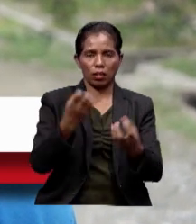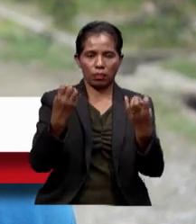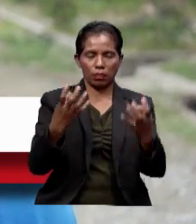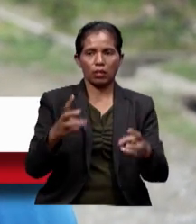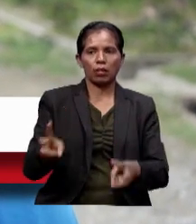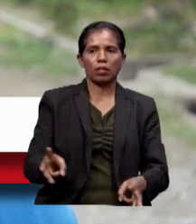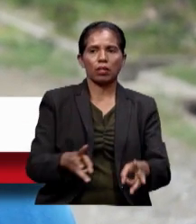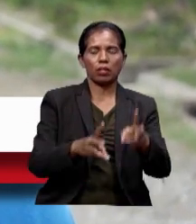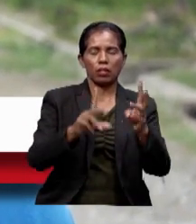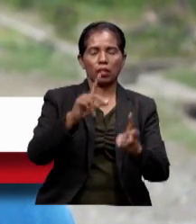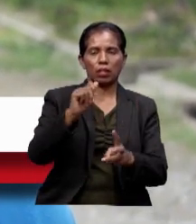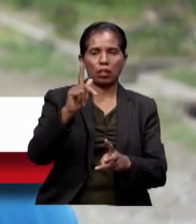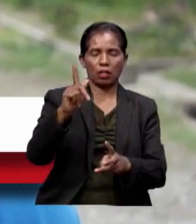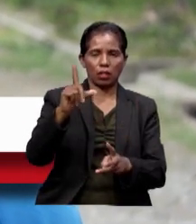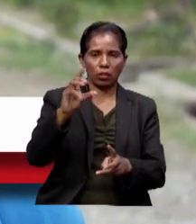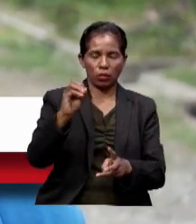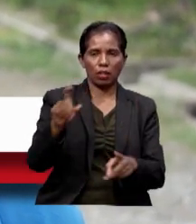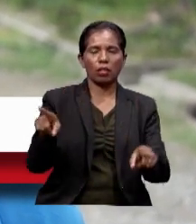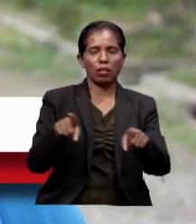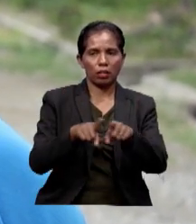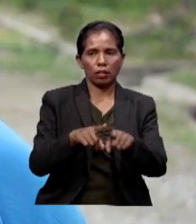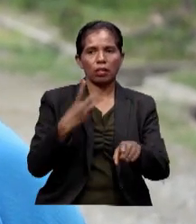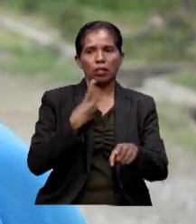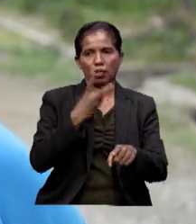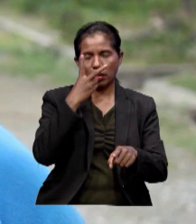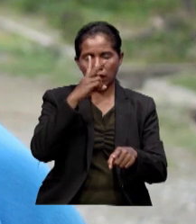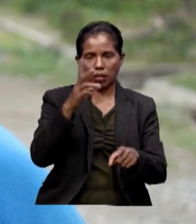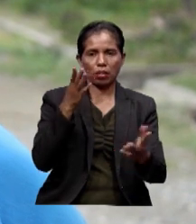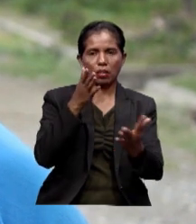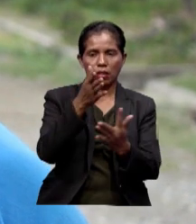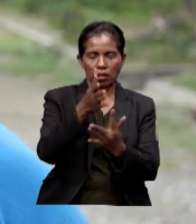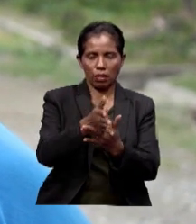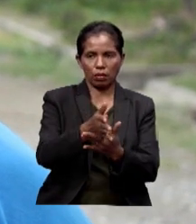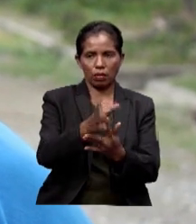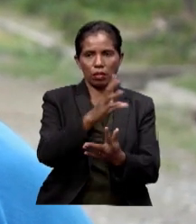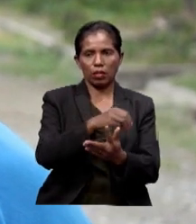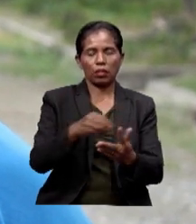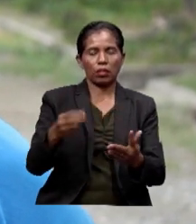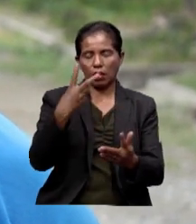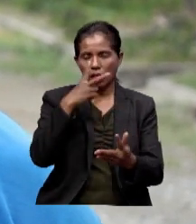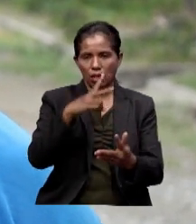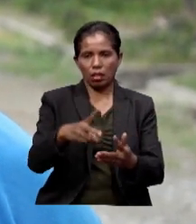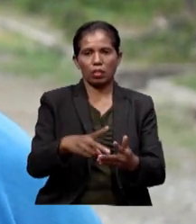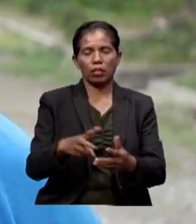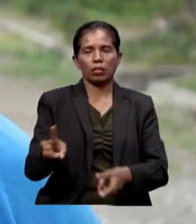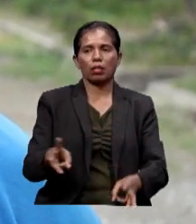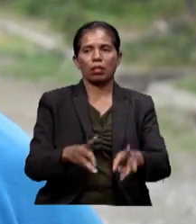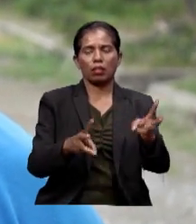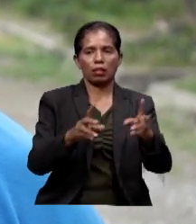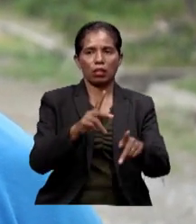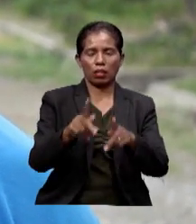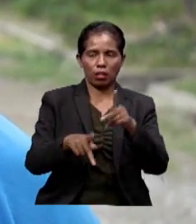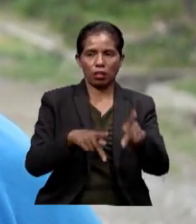estrada da clona em Senedi. Ita hari tamho si obrato tol la clona si ta sabe. E magari